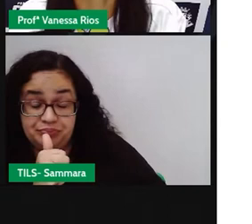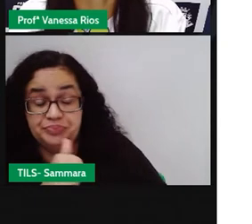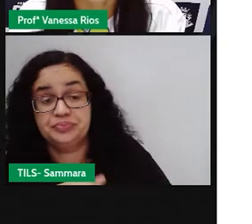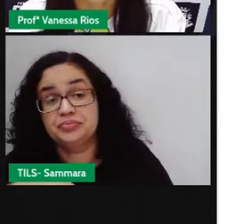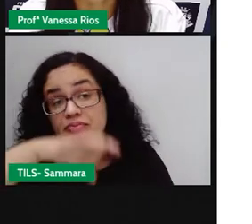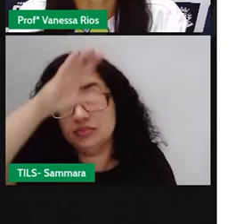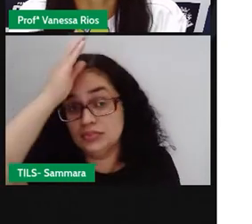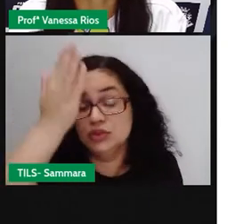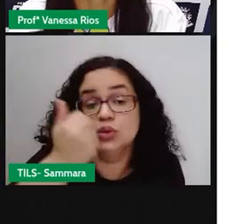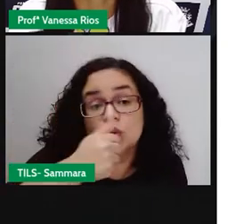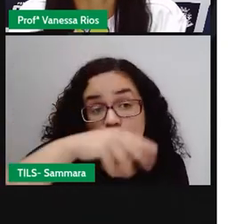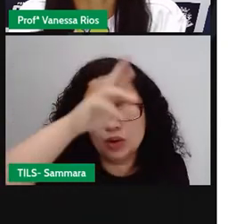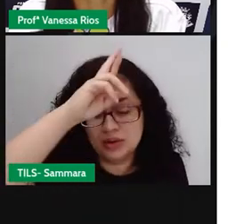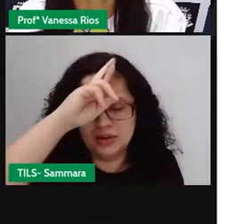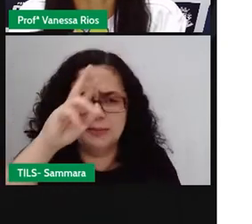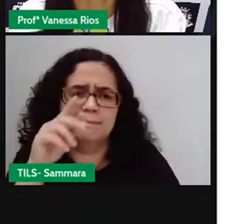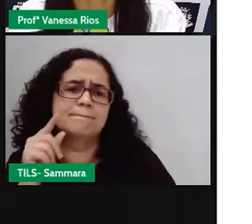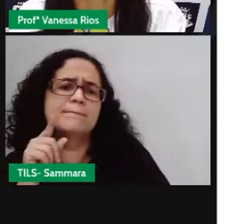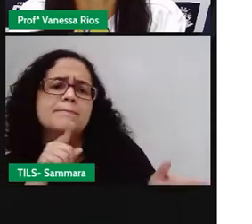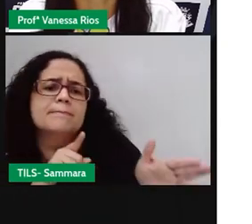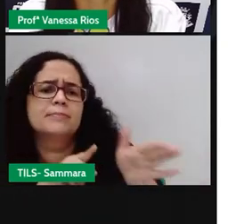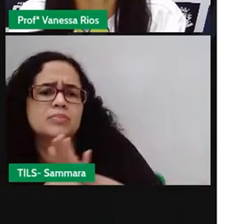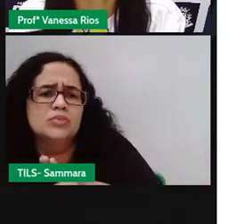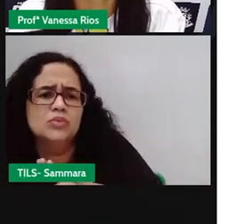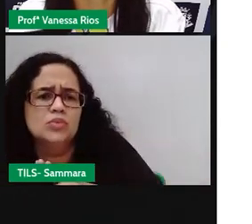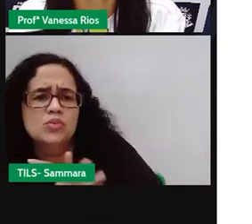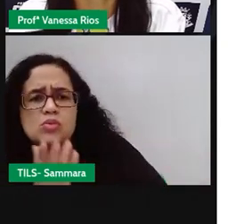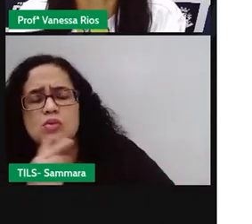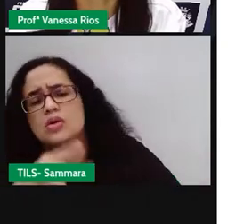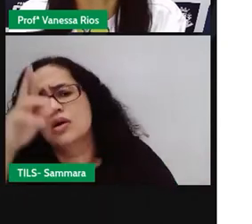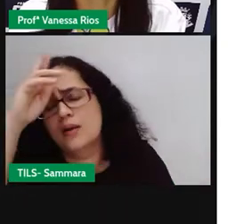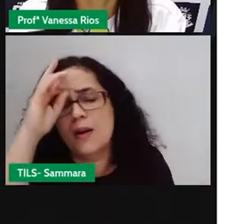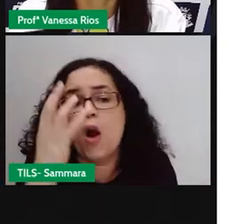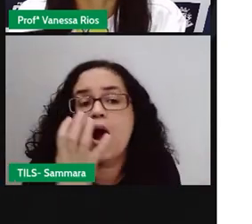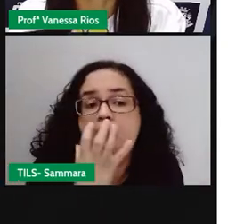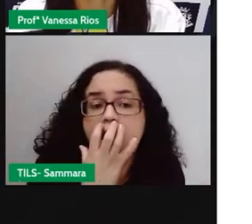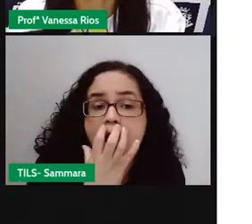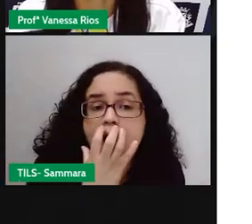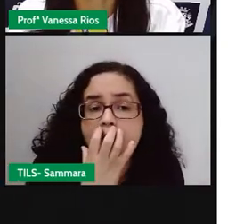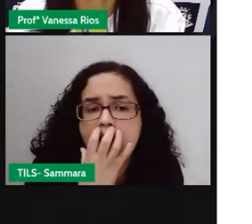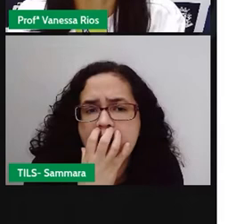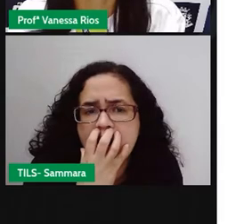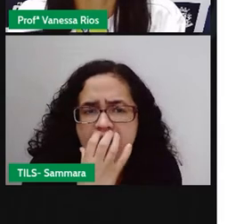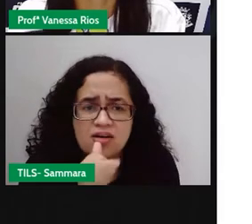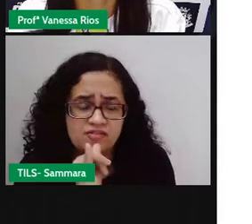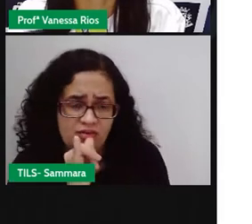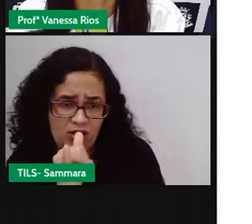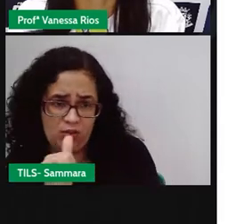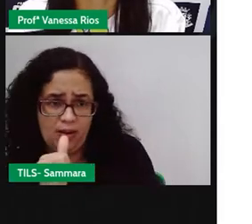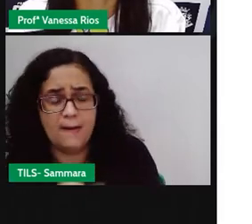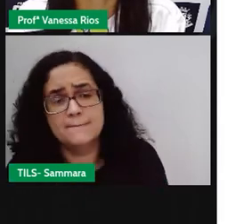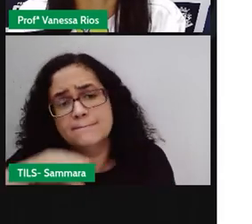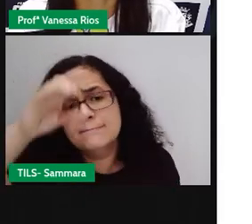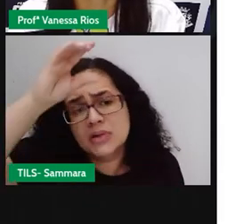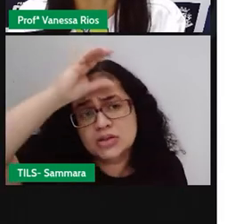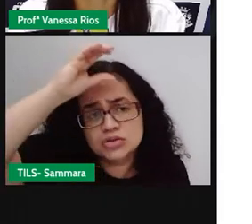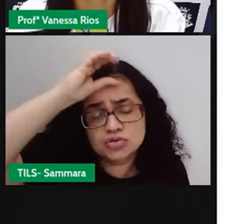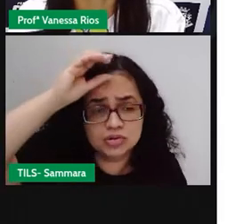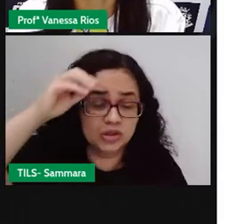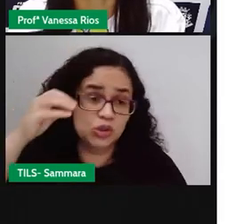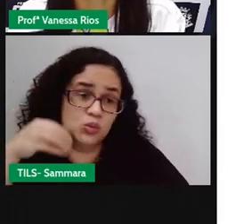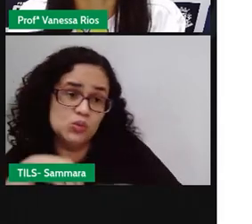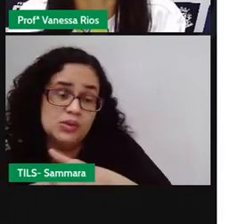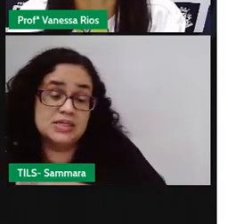para almoçar e perguntou onde botava o almoço do cachorro. Ela disse para a tia que o cachorro